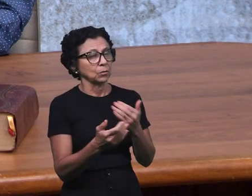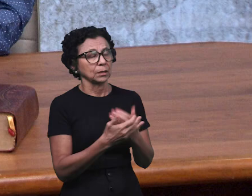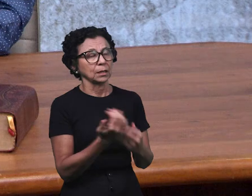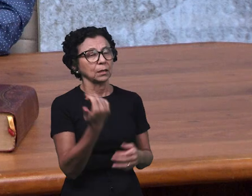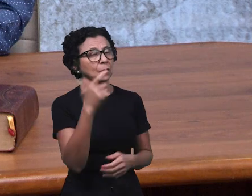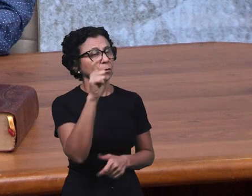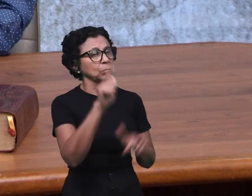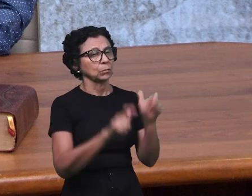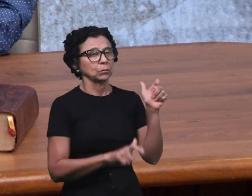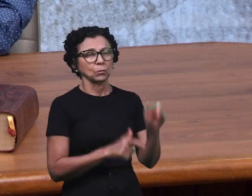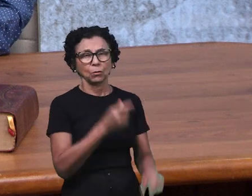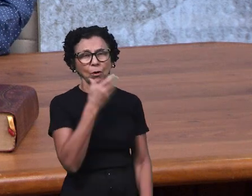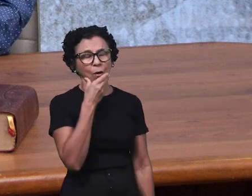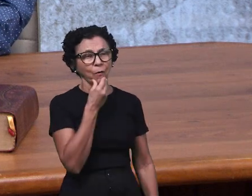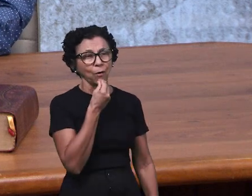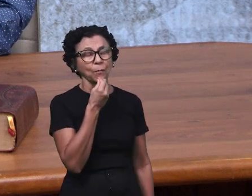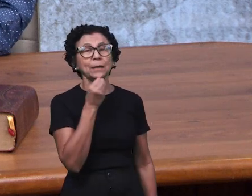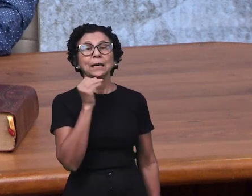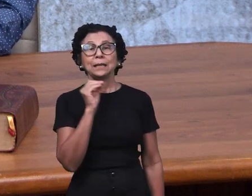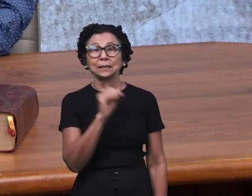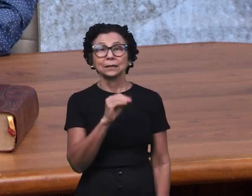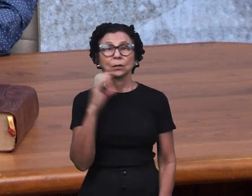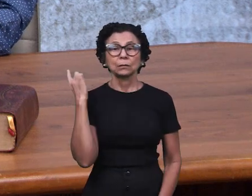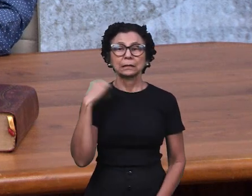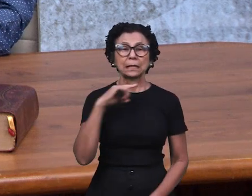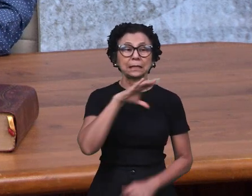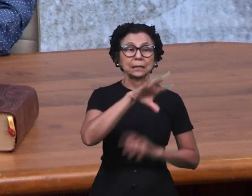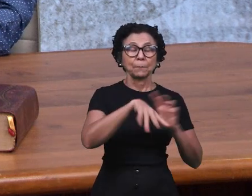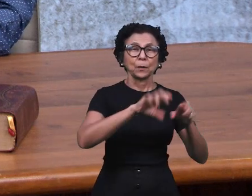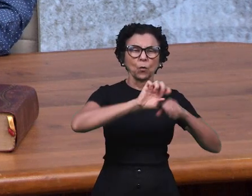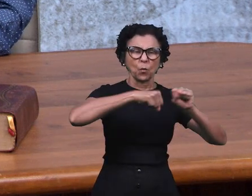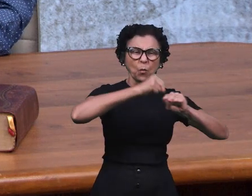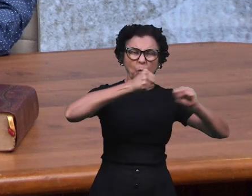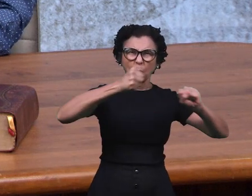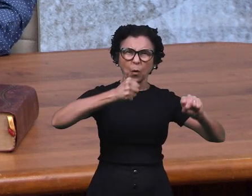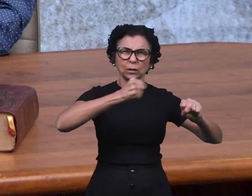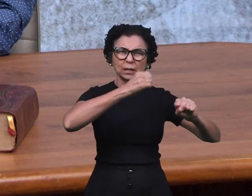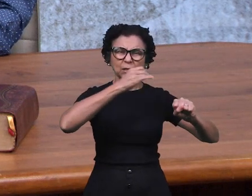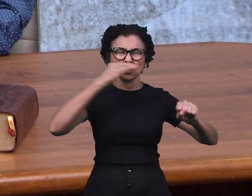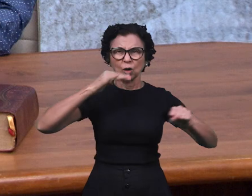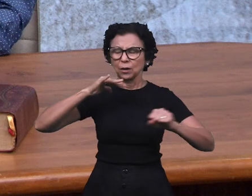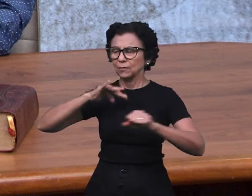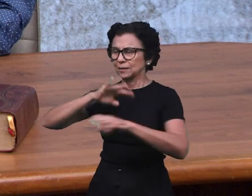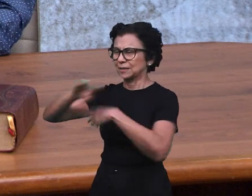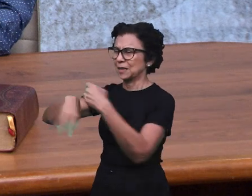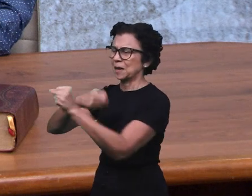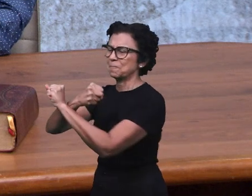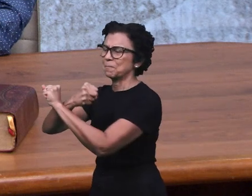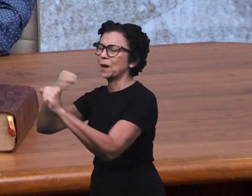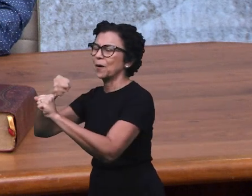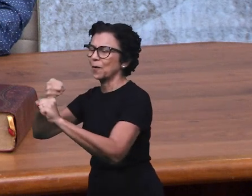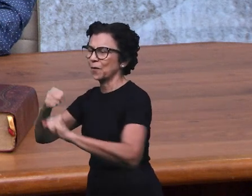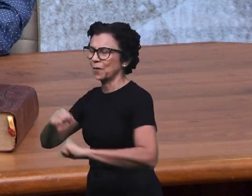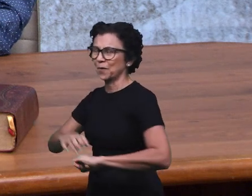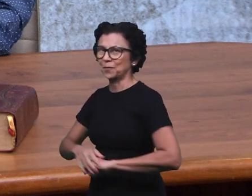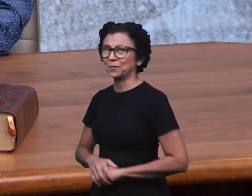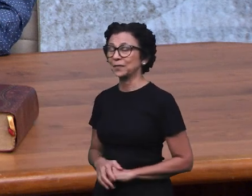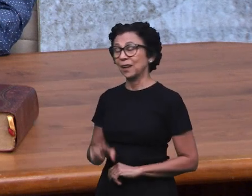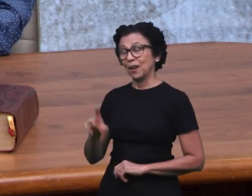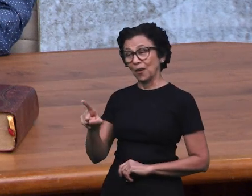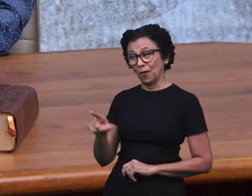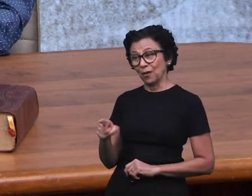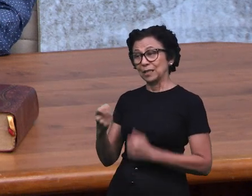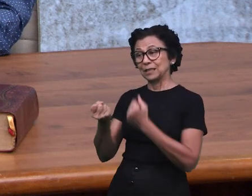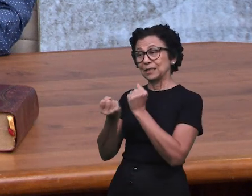homem. Então Dalila tomou cordas novas e o amarrou com elas e disse-lhe: os filisteus vêm sobre